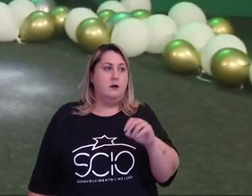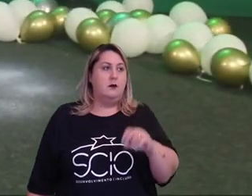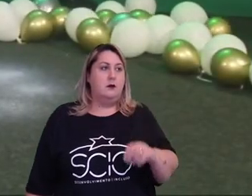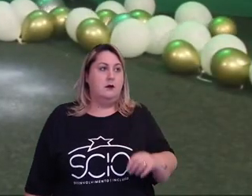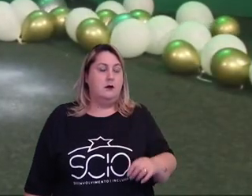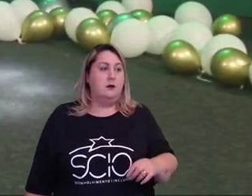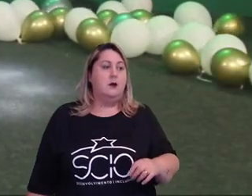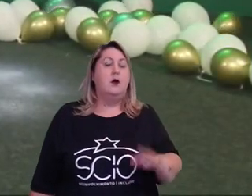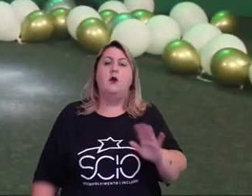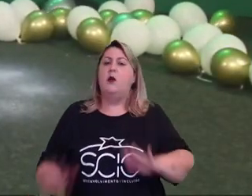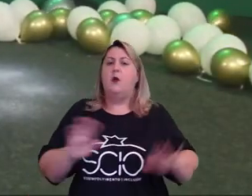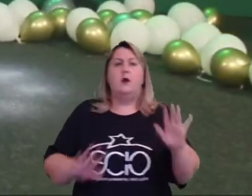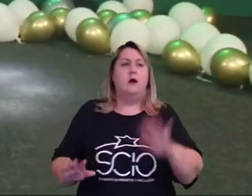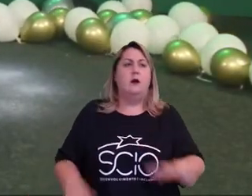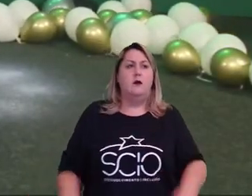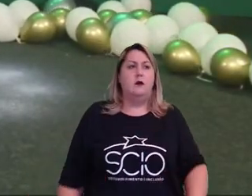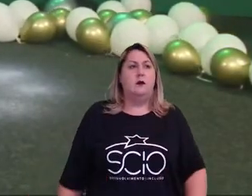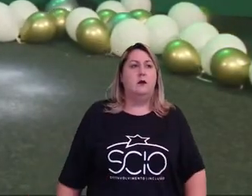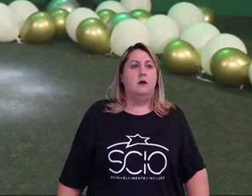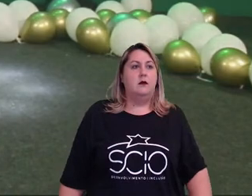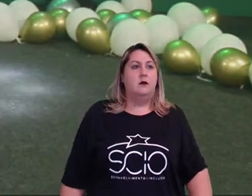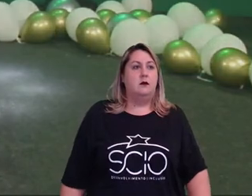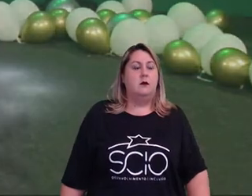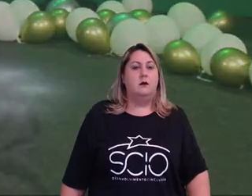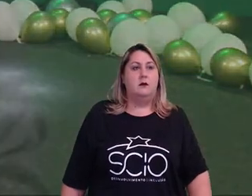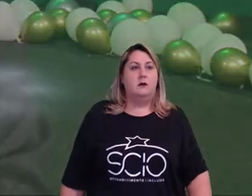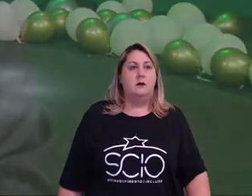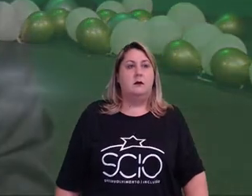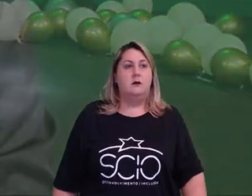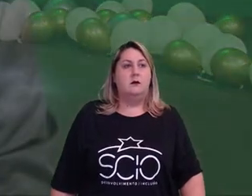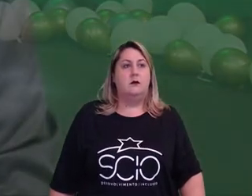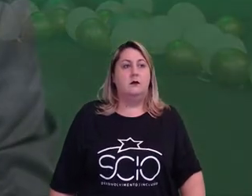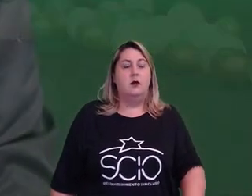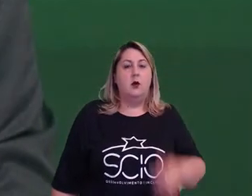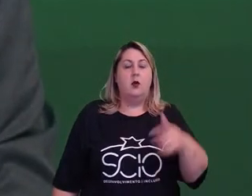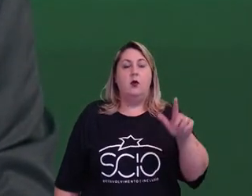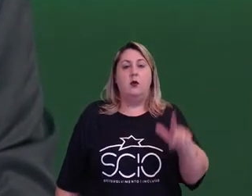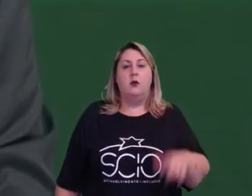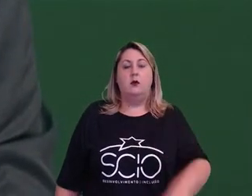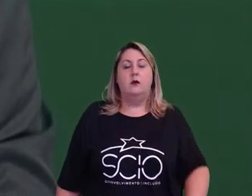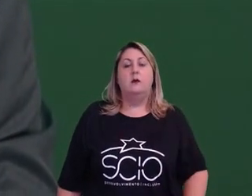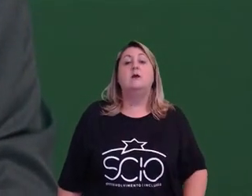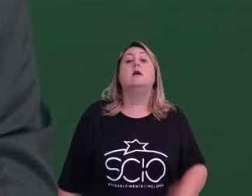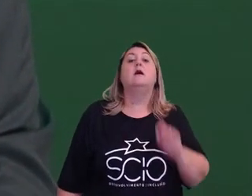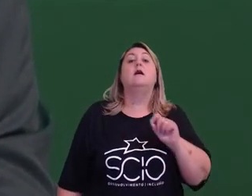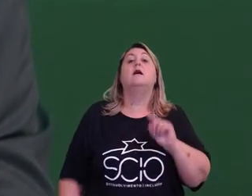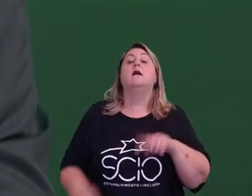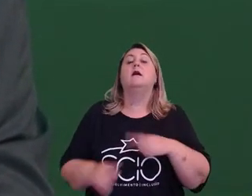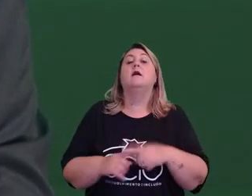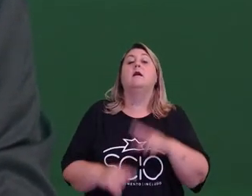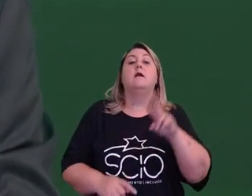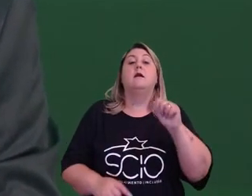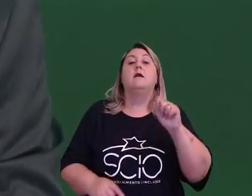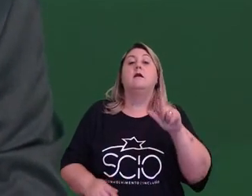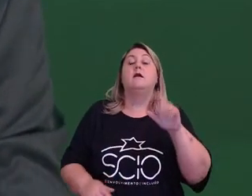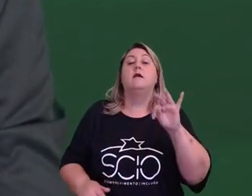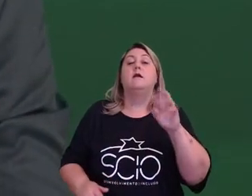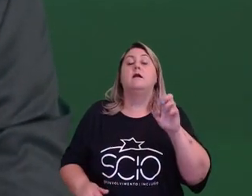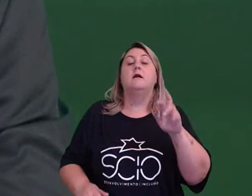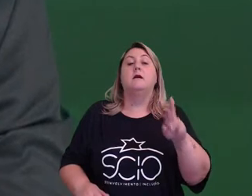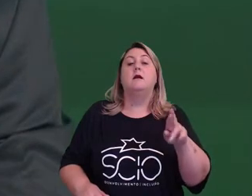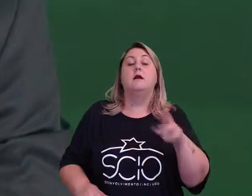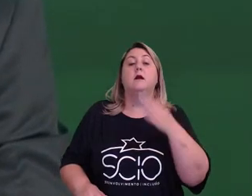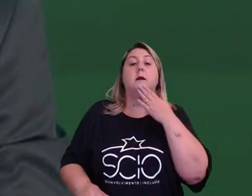tom. Qualquer uma do Gustavo Lima. Vê outro. Depois o Gustavo Lima tá na sequência, né? É. Deixa eu ver quem mais, o Walter, a